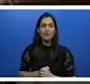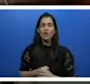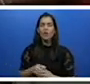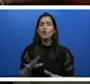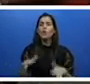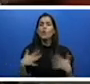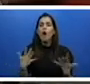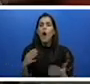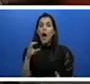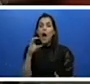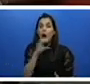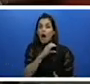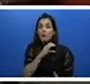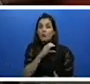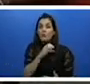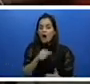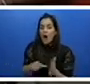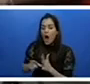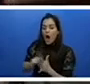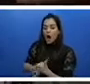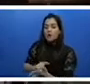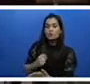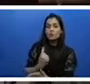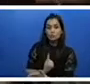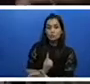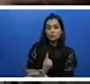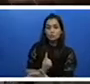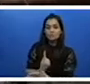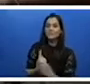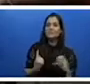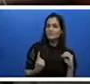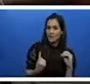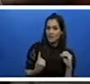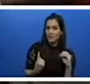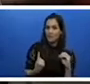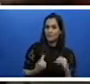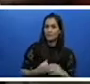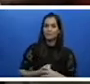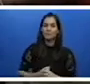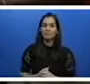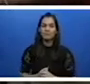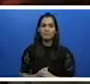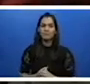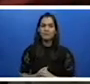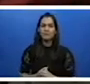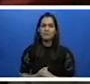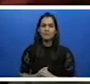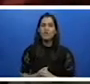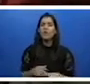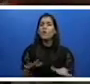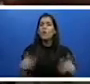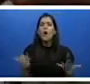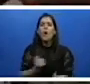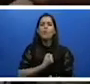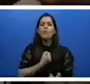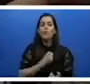imediatamente antes do 1? O 0. Quais números estão entre